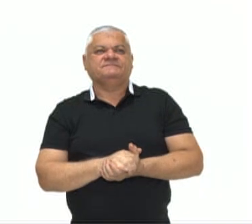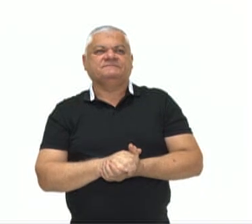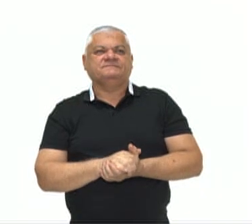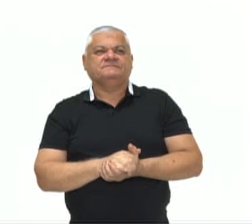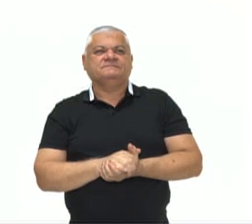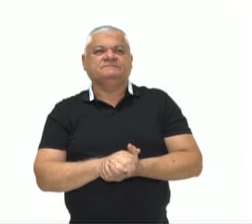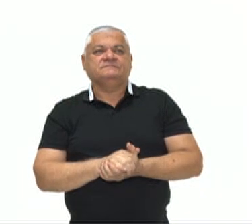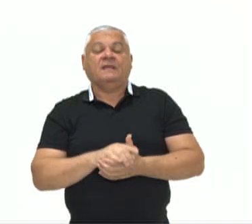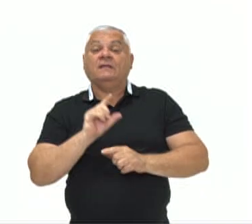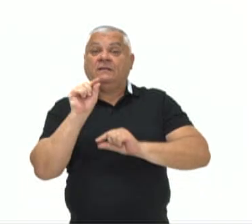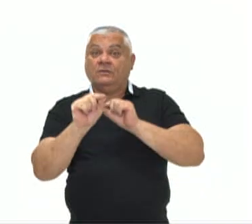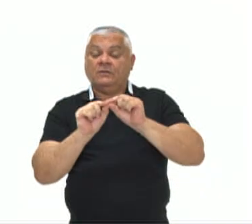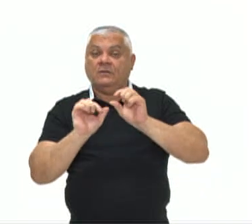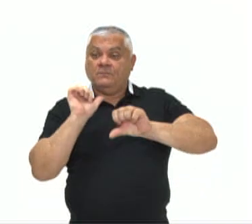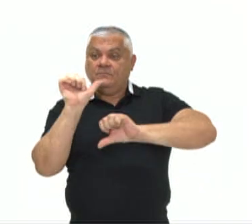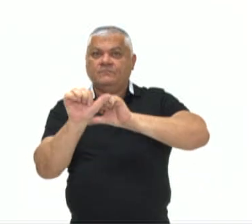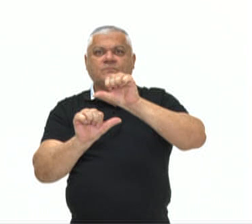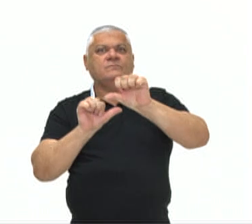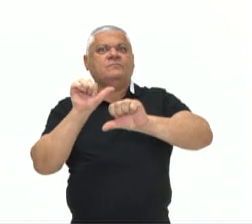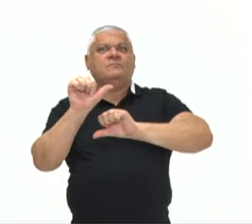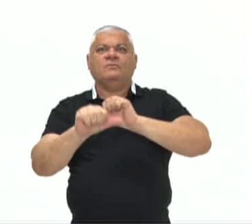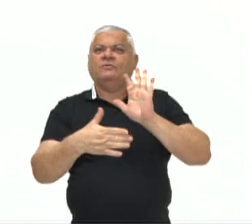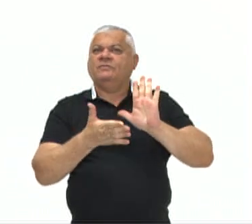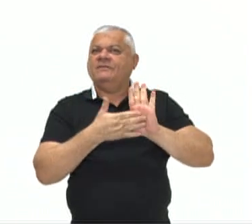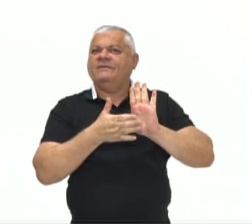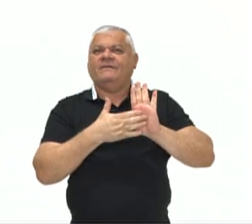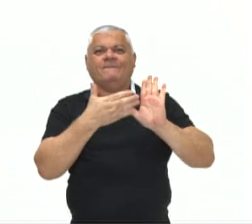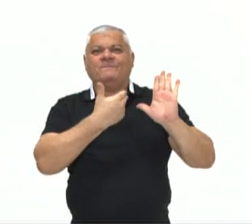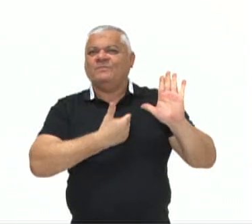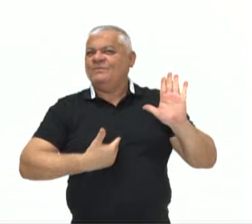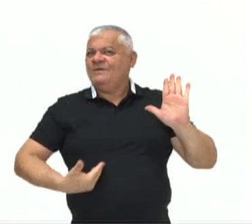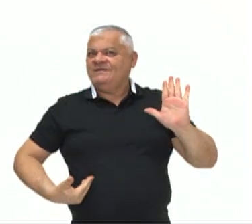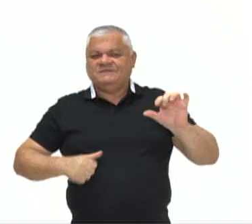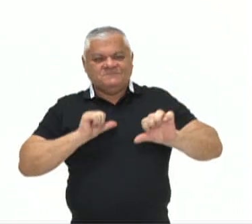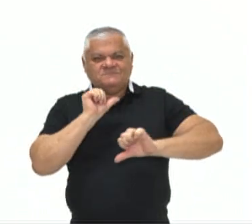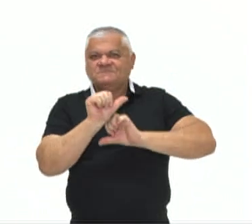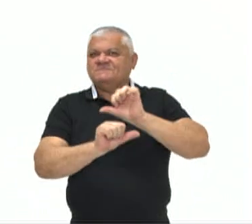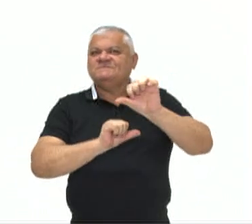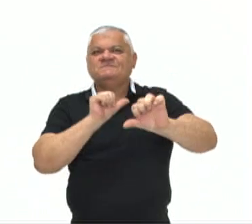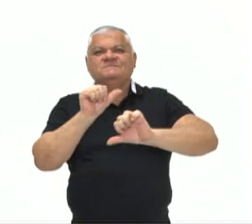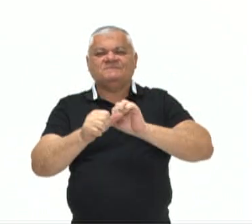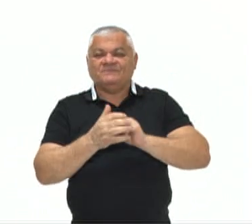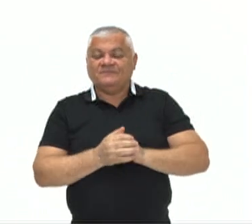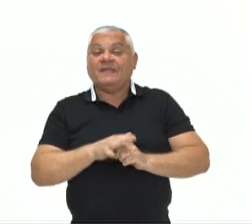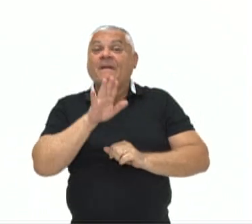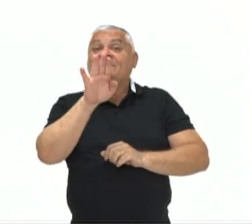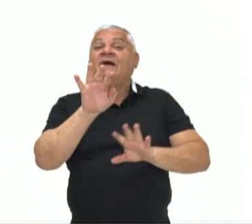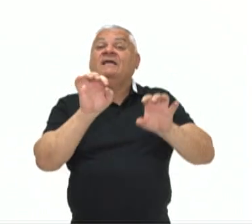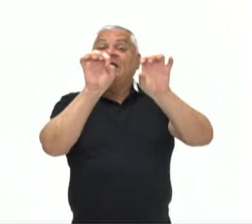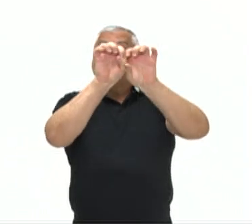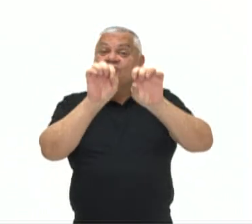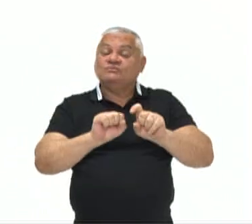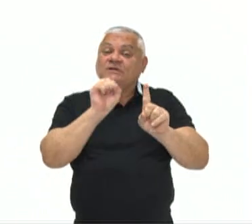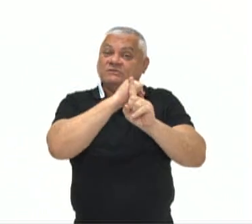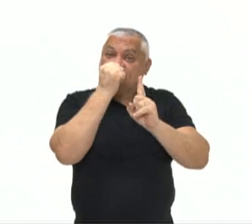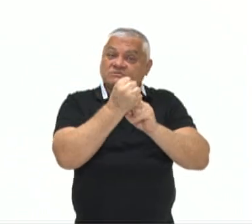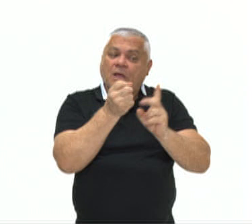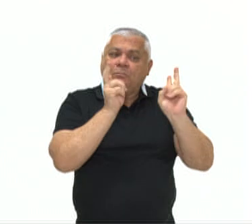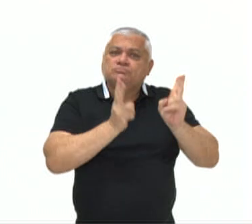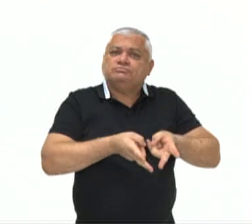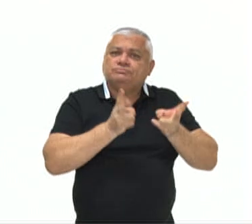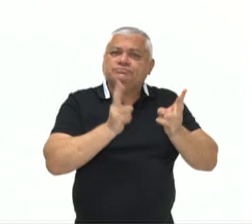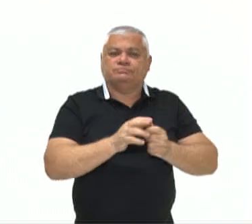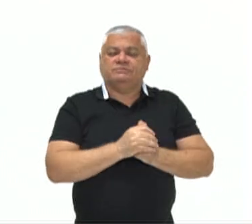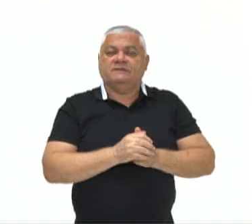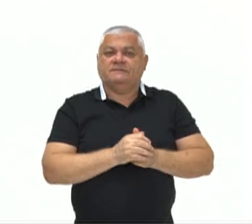Trata-se de uma mudança política, porém isso não resultou em uma mudança na estrutura social brasileira. Veja que